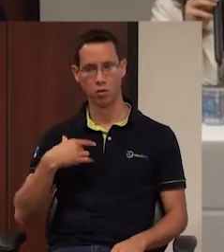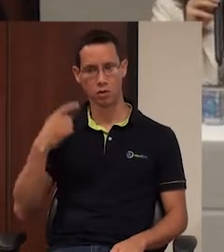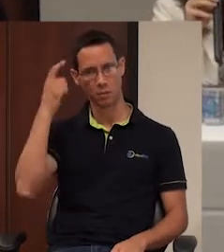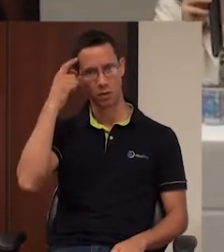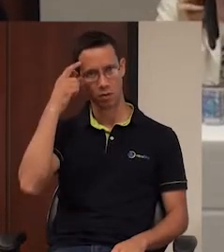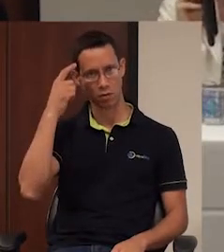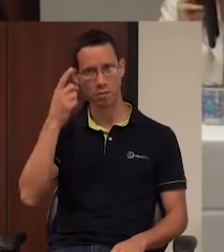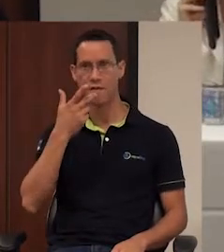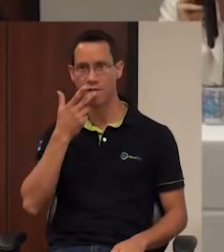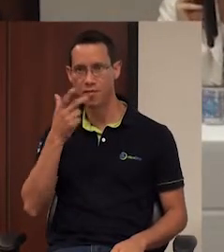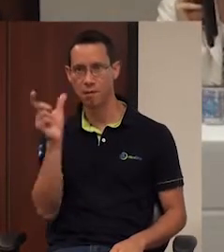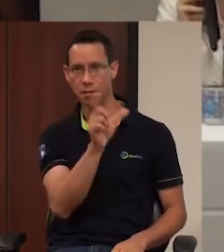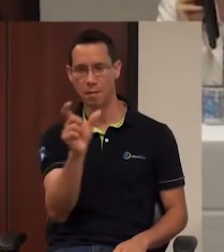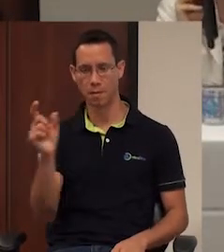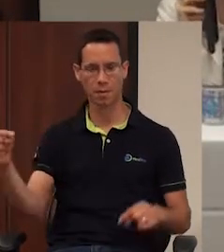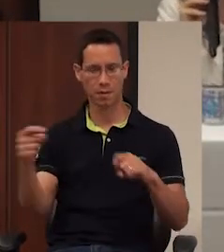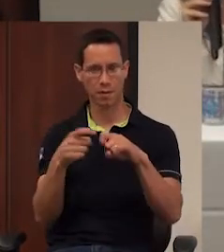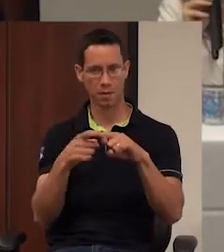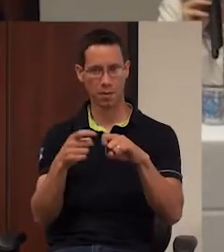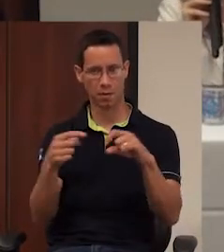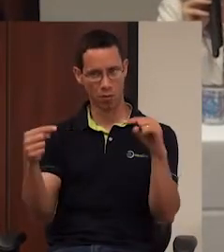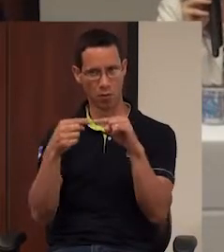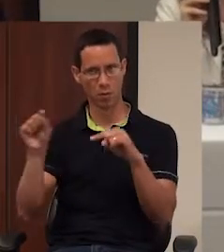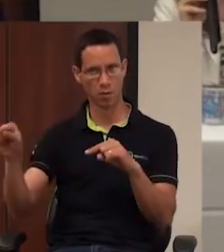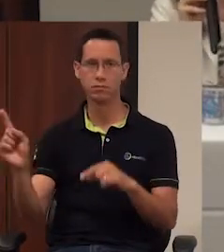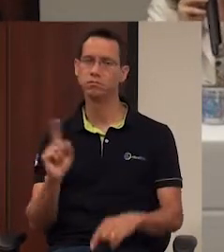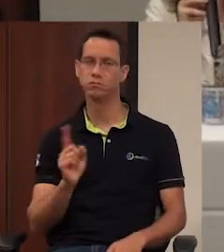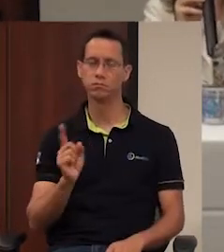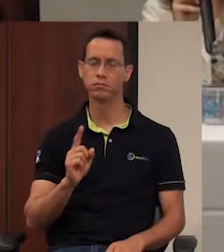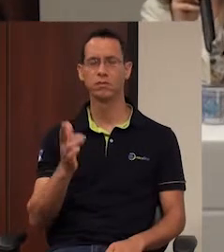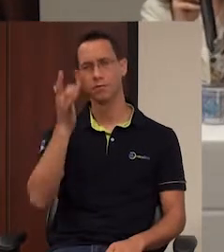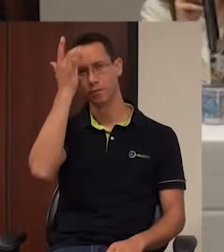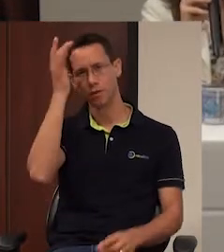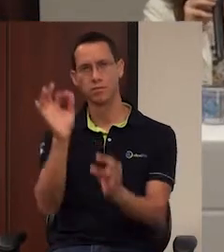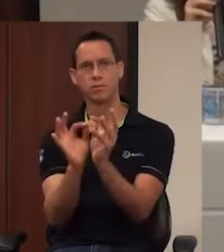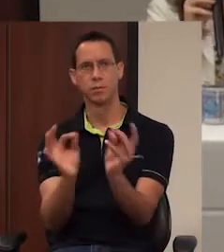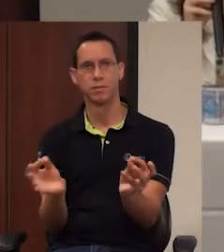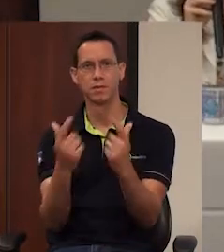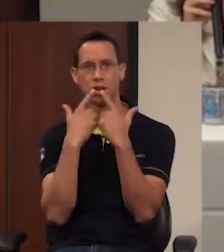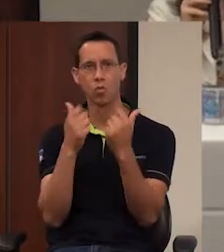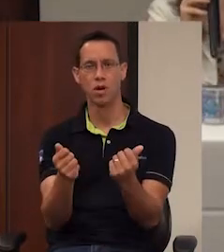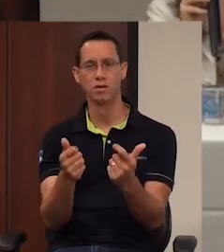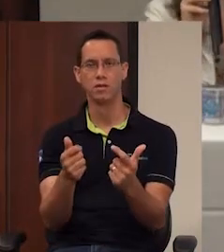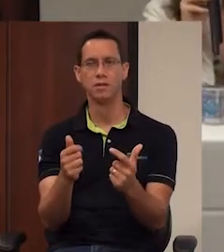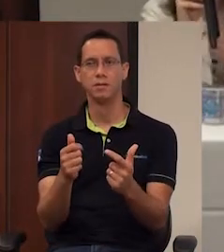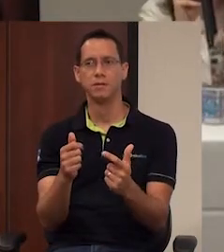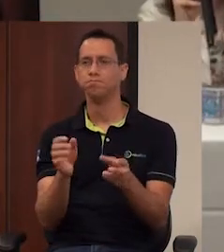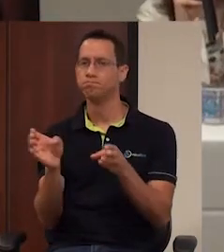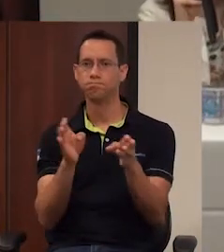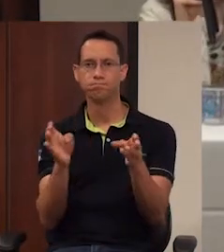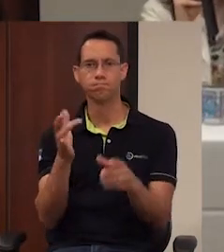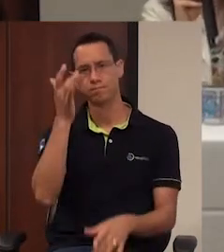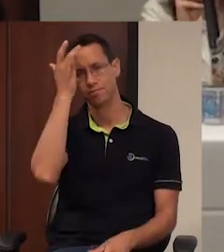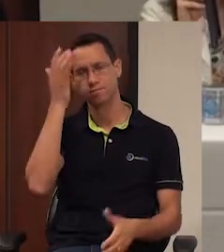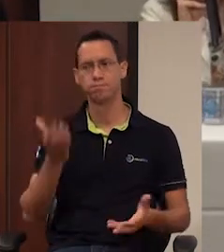a linguagem médica, o que facilita muito, né? Não só por ser uma linguagem mais acessível, mas porque, de novo, eu acho que a gente